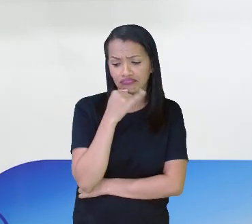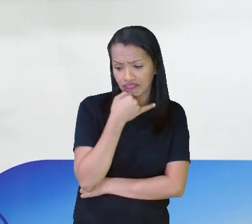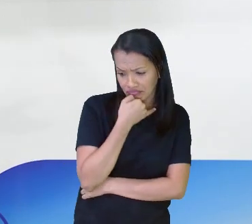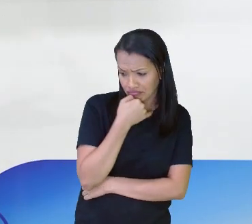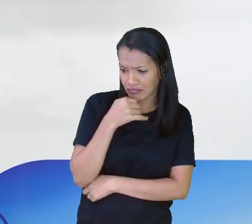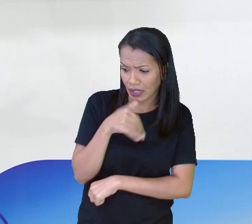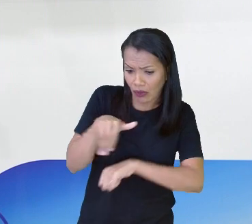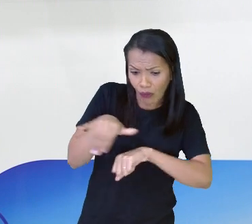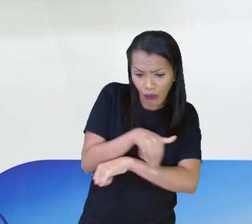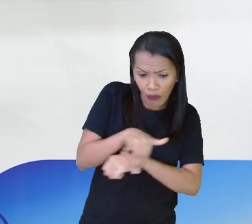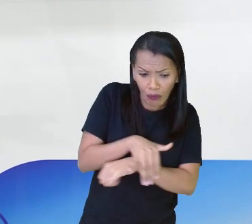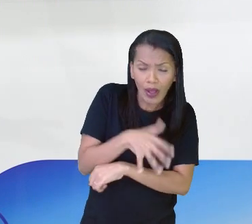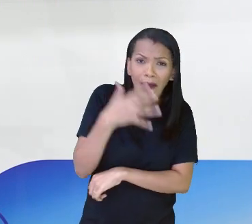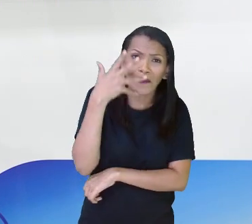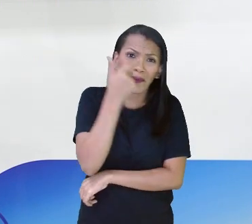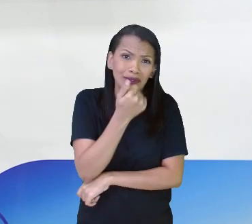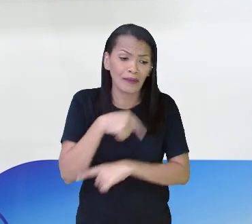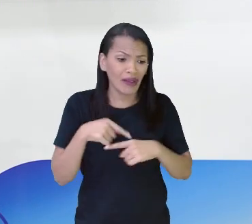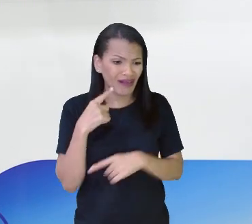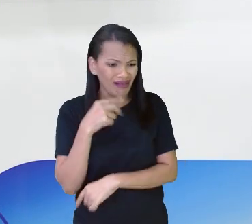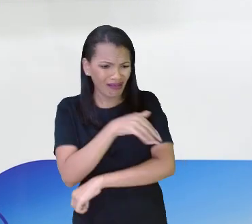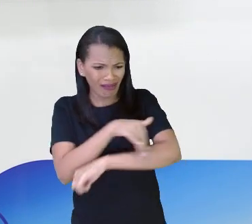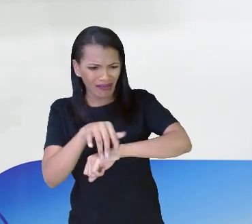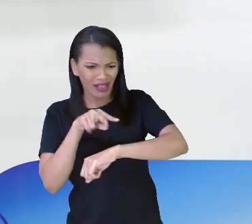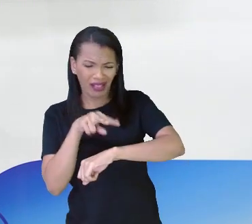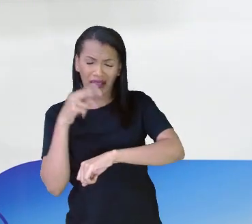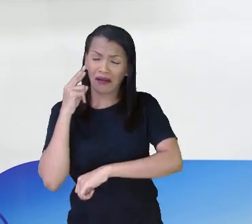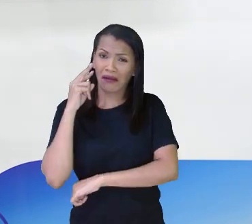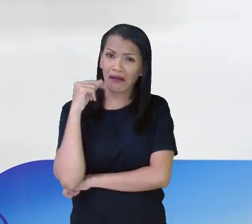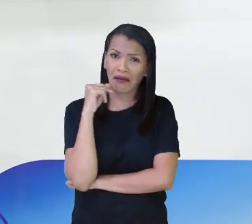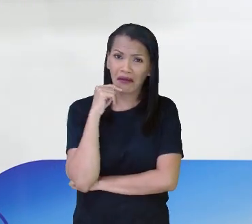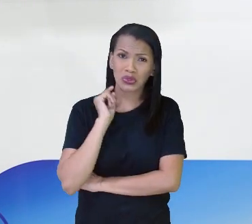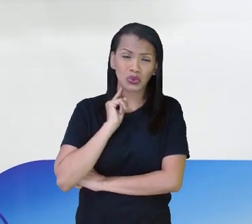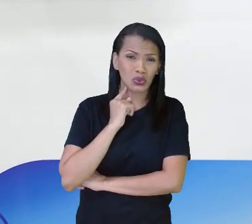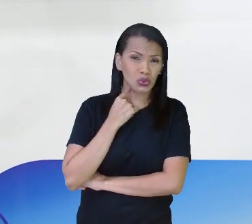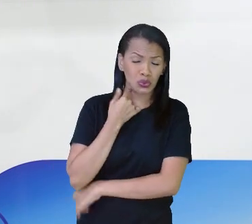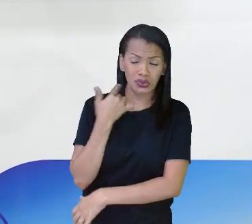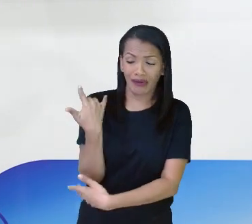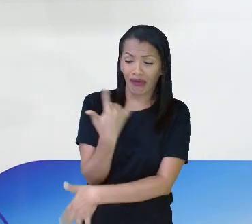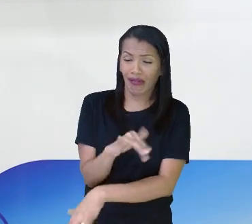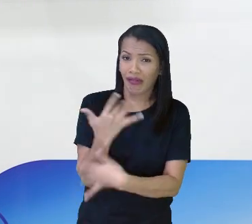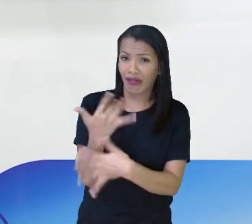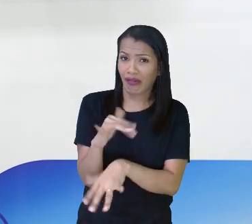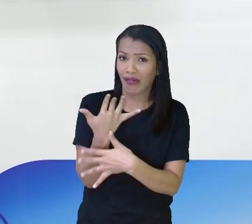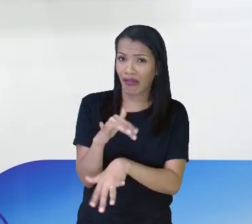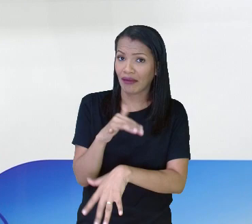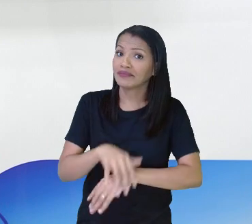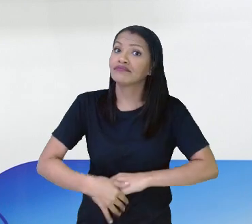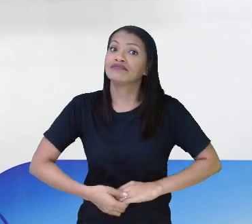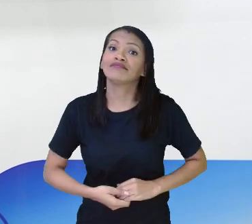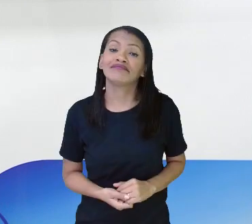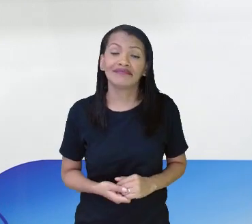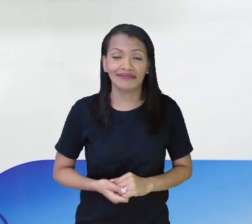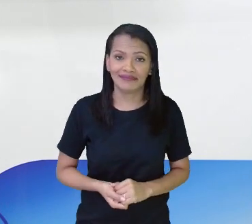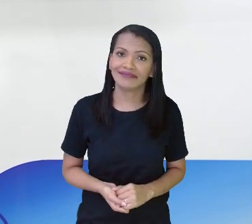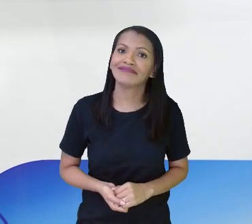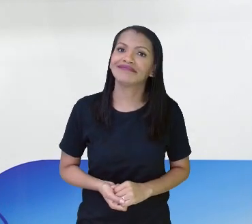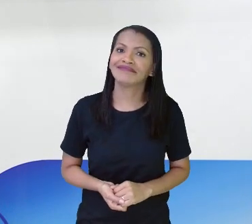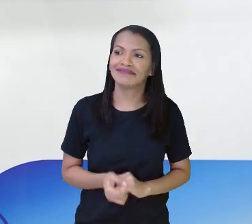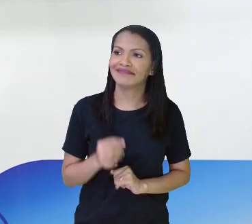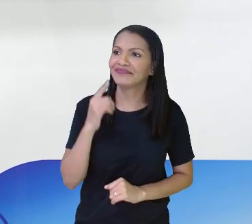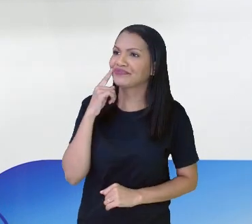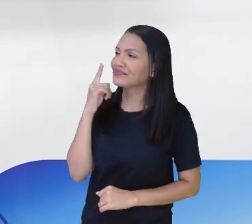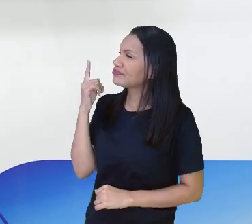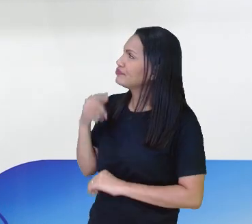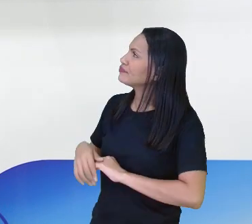por ruas tão bonitas, mas sujas. Então, toda a beleza daquela rua ali vai por água abaixo, né? O